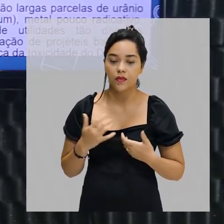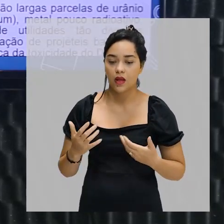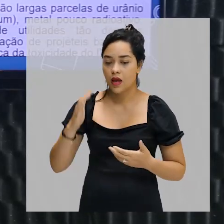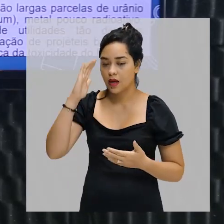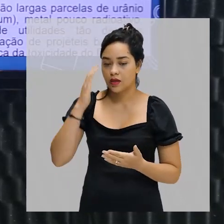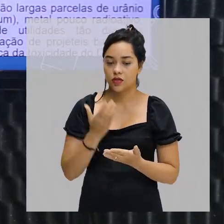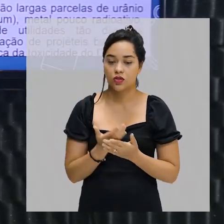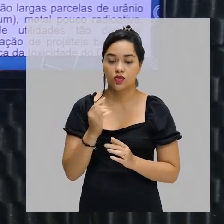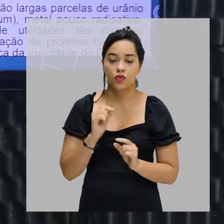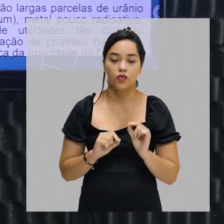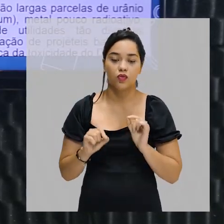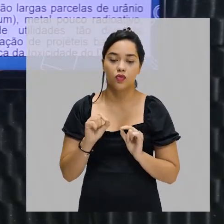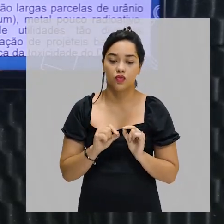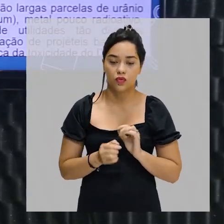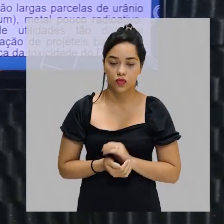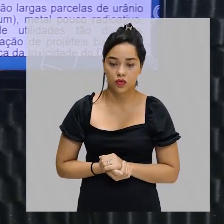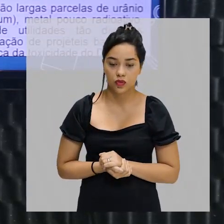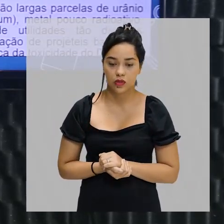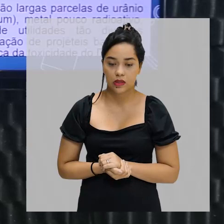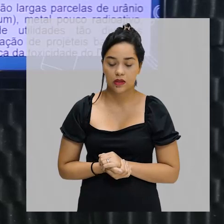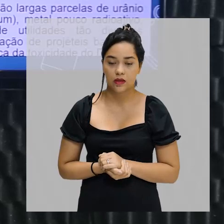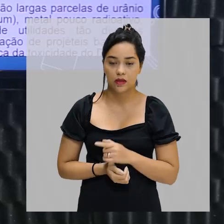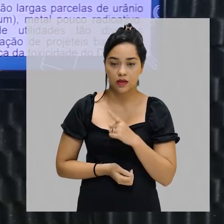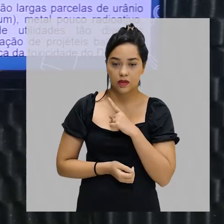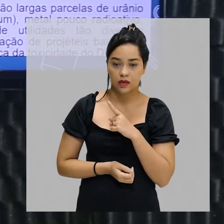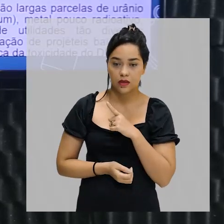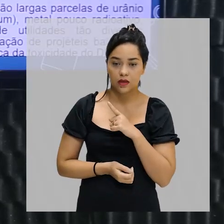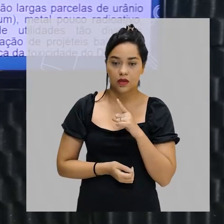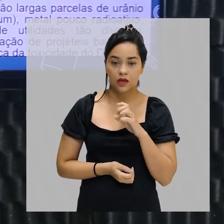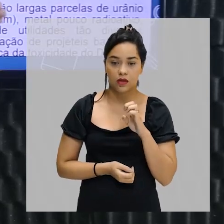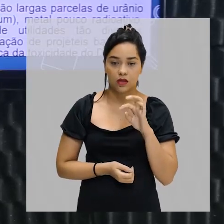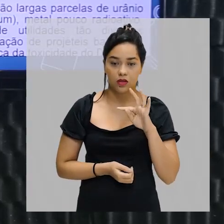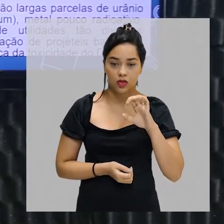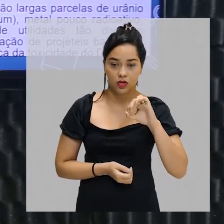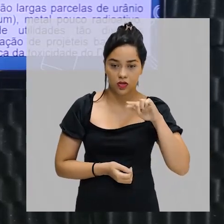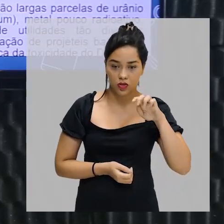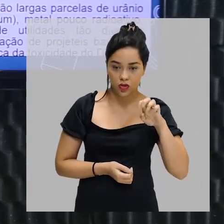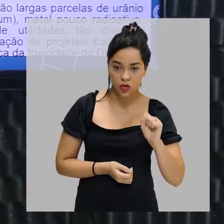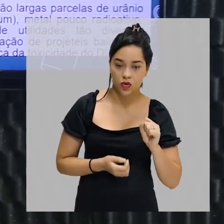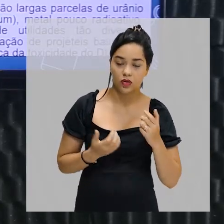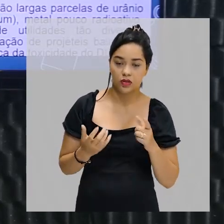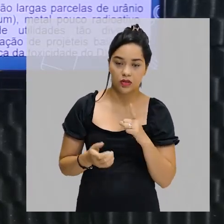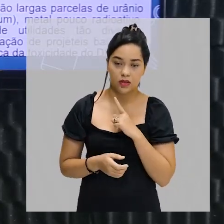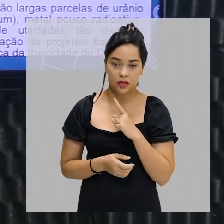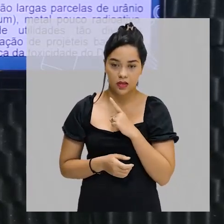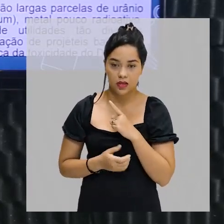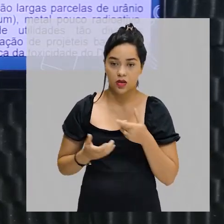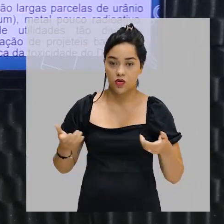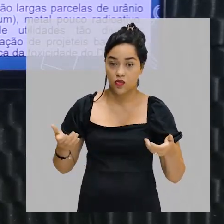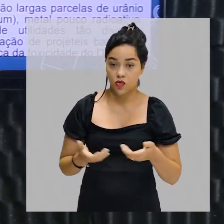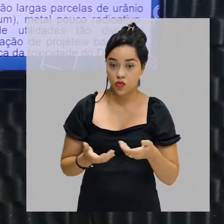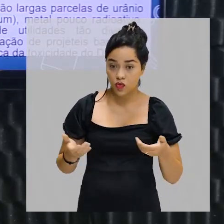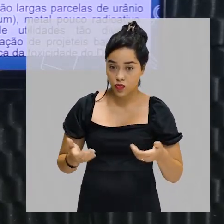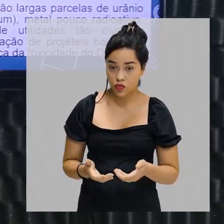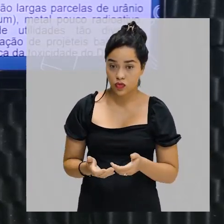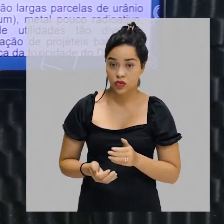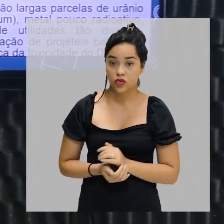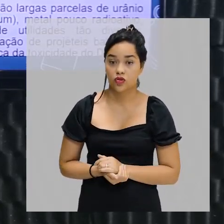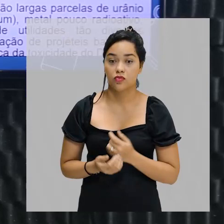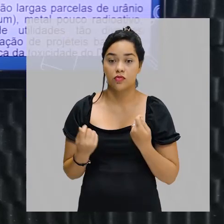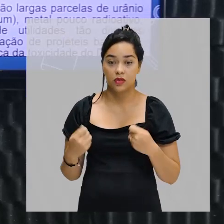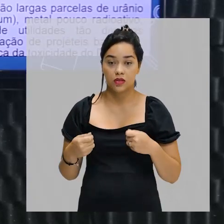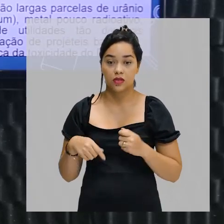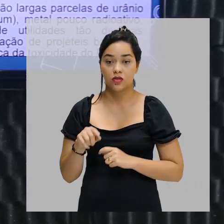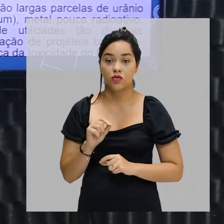Acredita-se que os estoques mundiais de urânio-235, né, atualmente enriquecidos, estejam